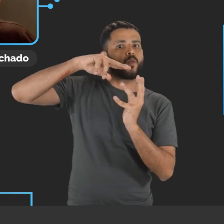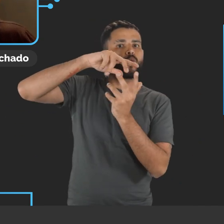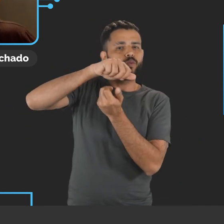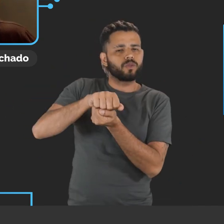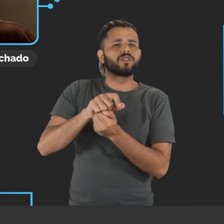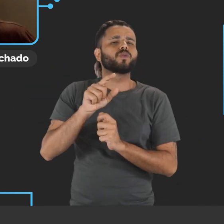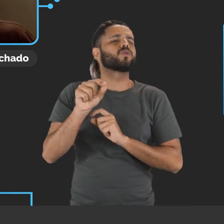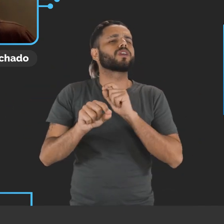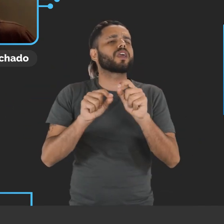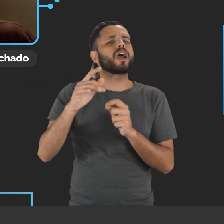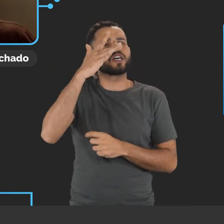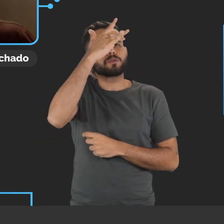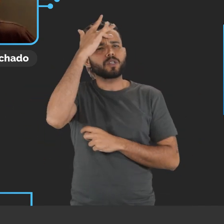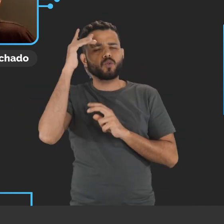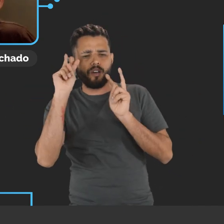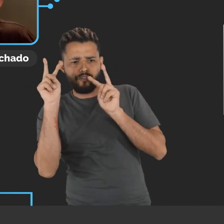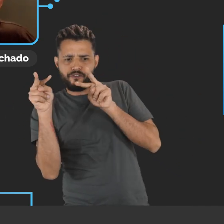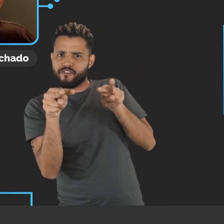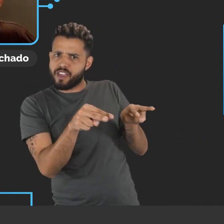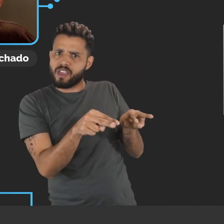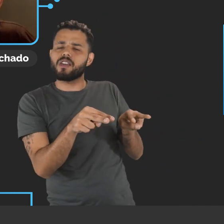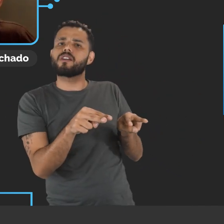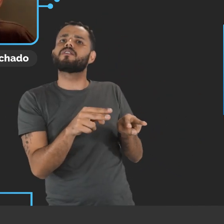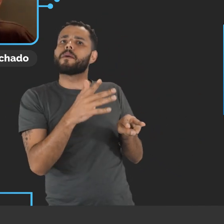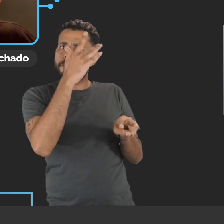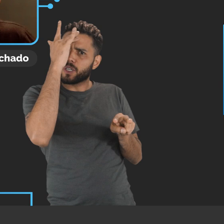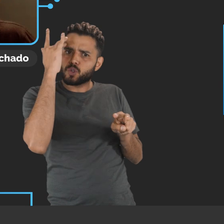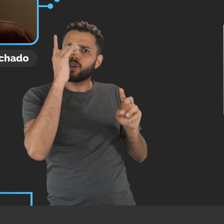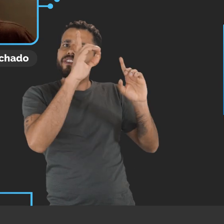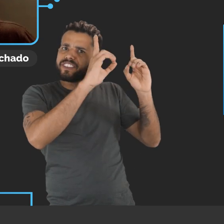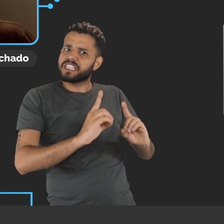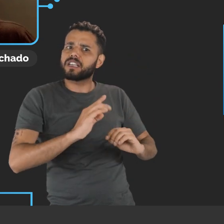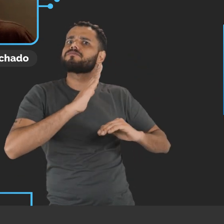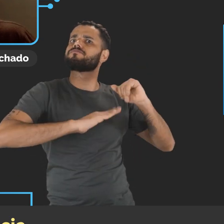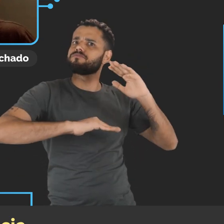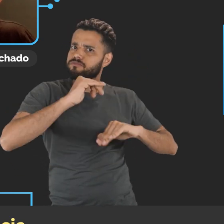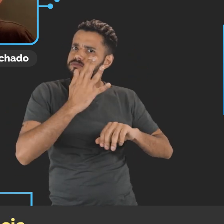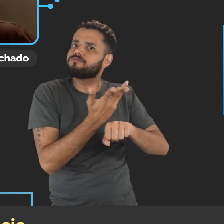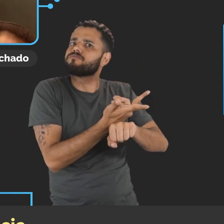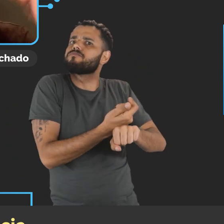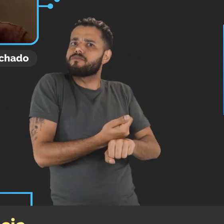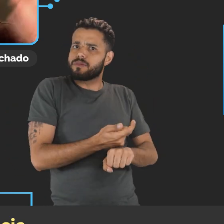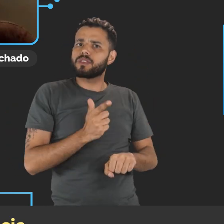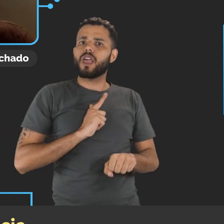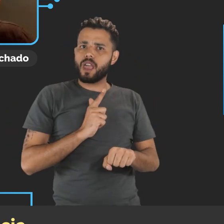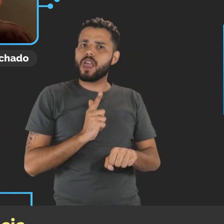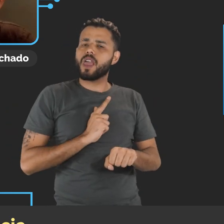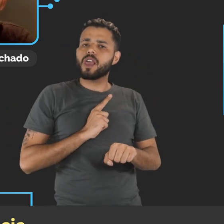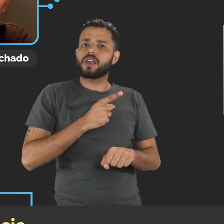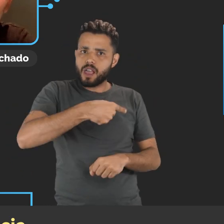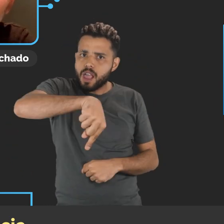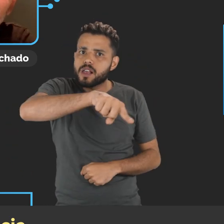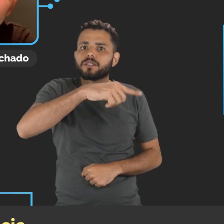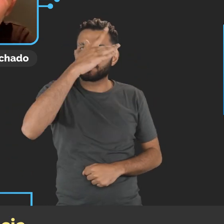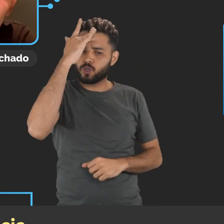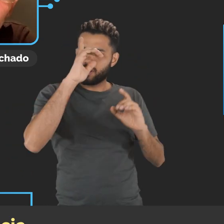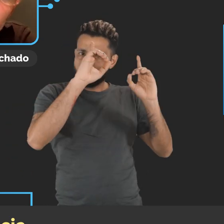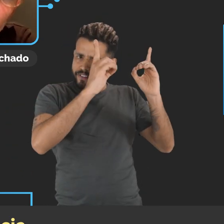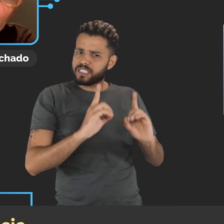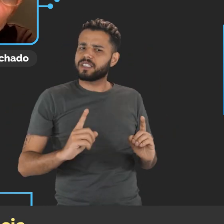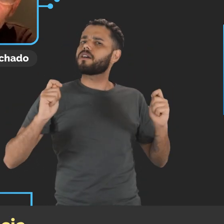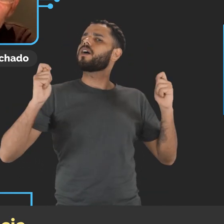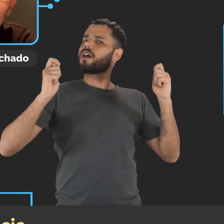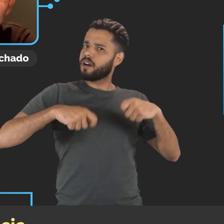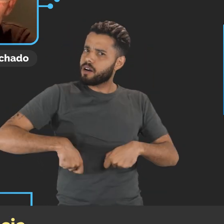para que as pessoas reconheçam, a partir do audiovisual, a potência que as pessoas com deficiência têm. O mundo, né, reconheça a potência que